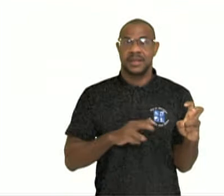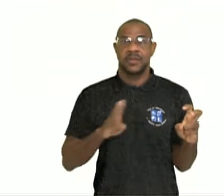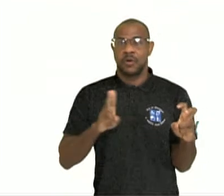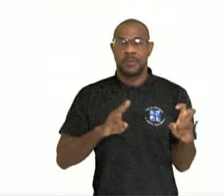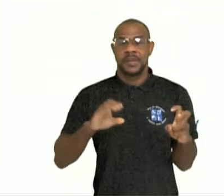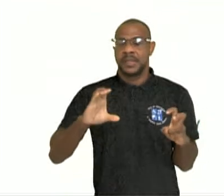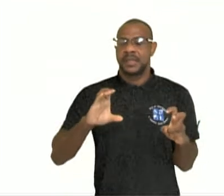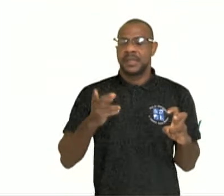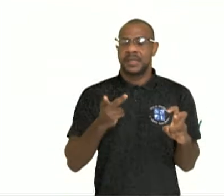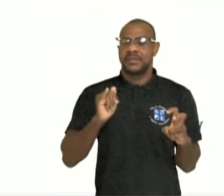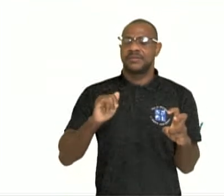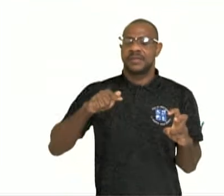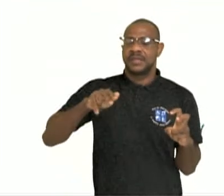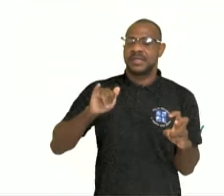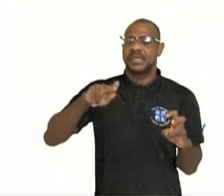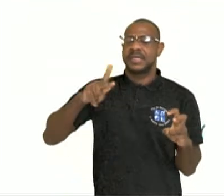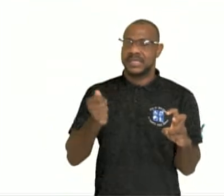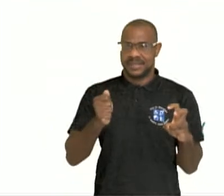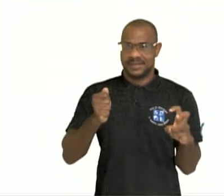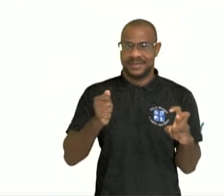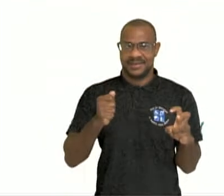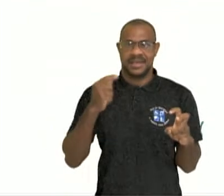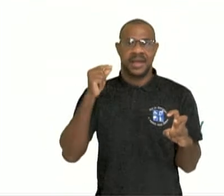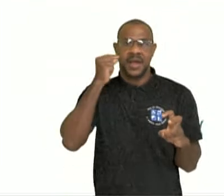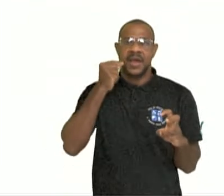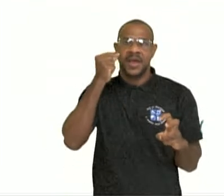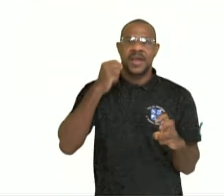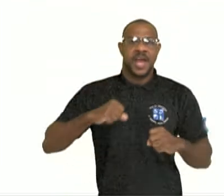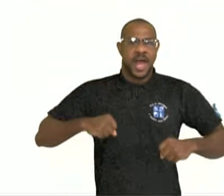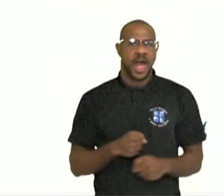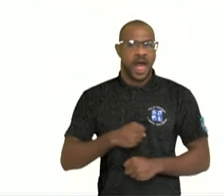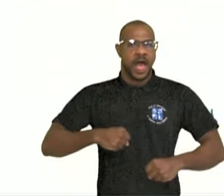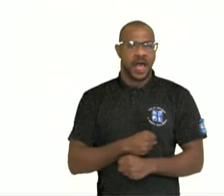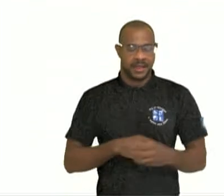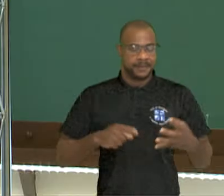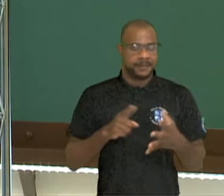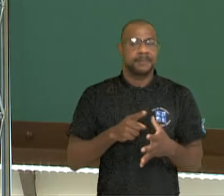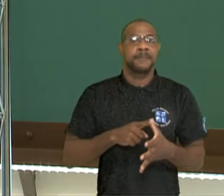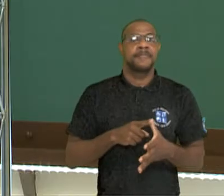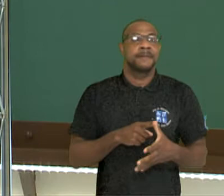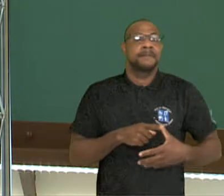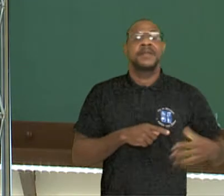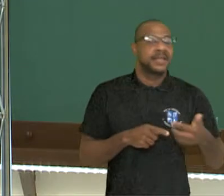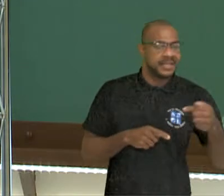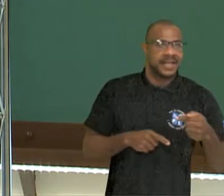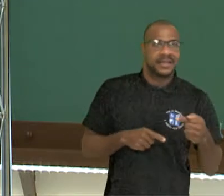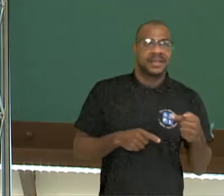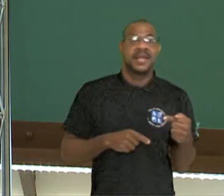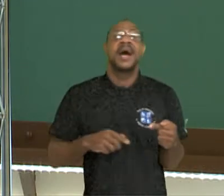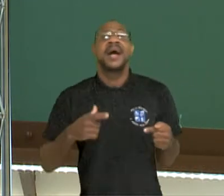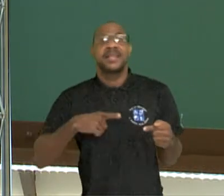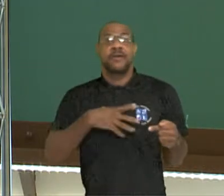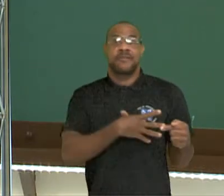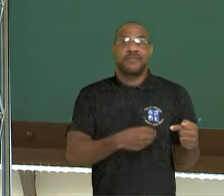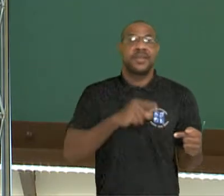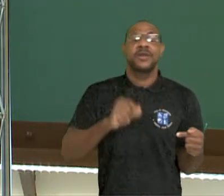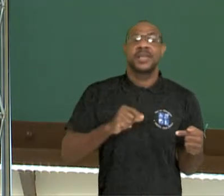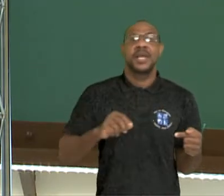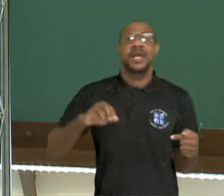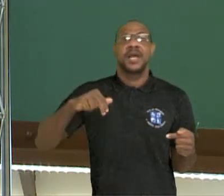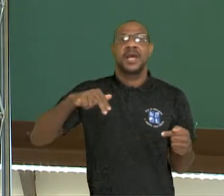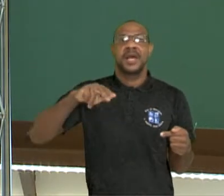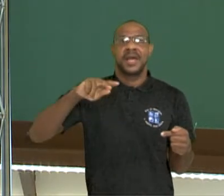Chiquinha. E o último, hijo, se chama Nhonho. Ele é um filho e se chama Nhonho. E